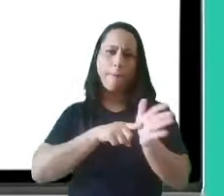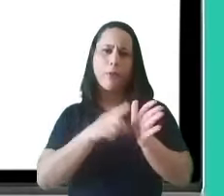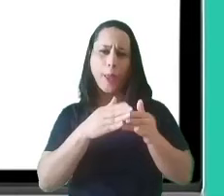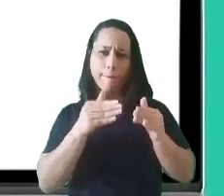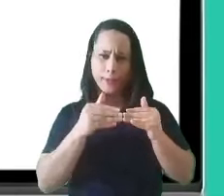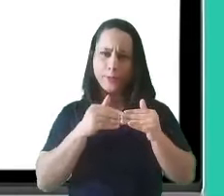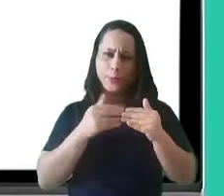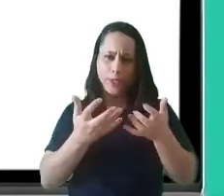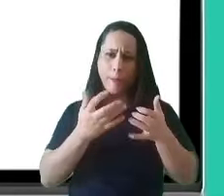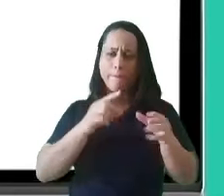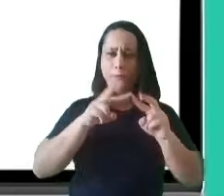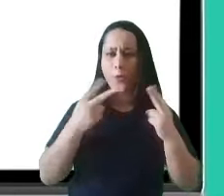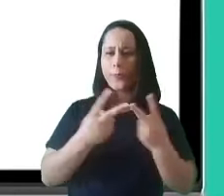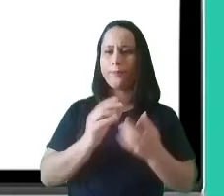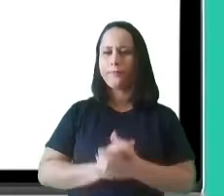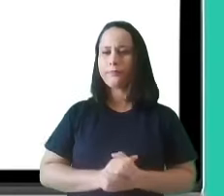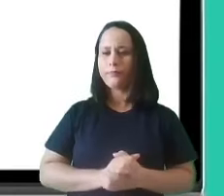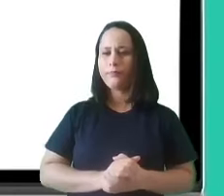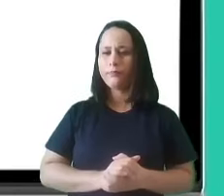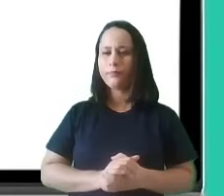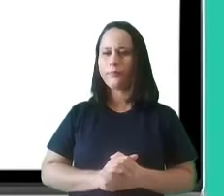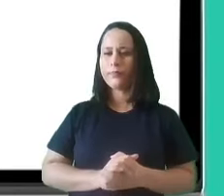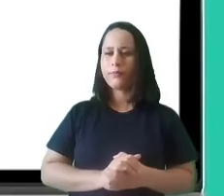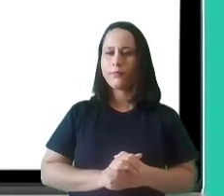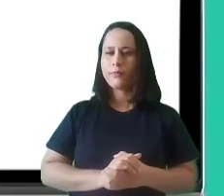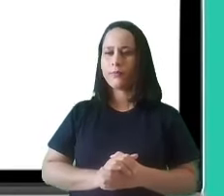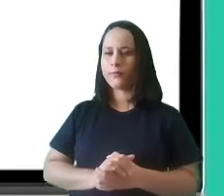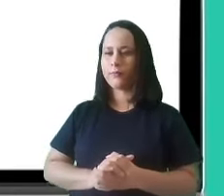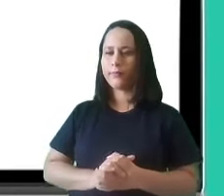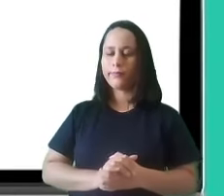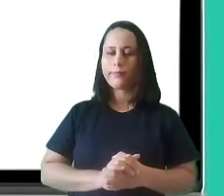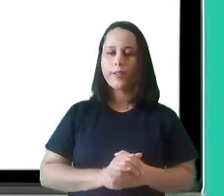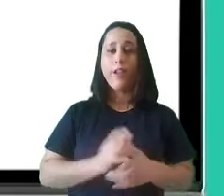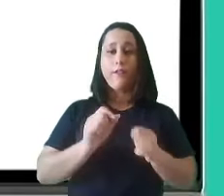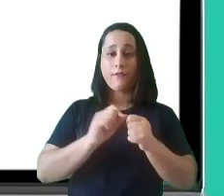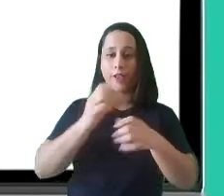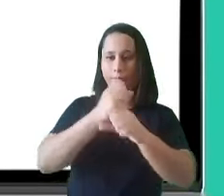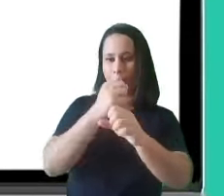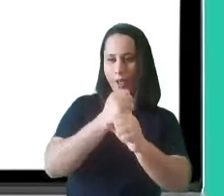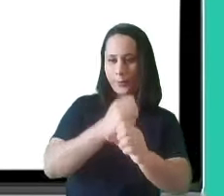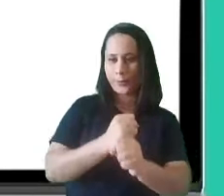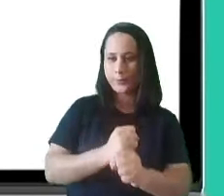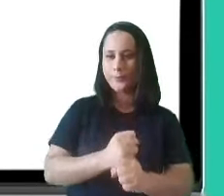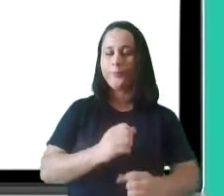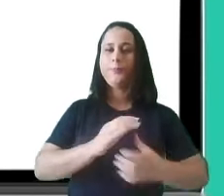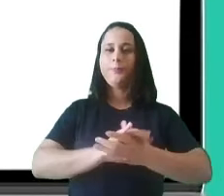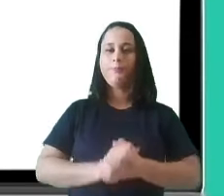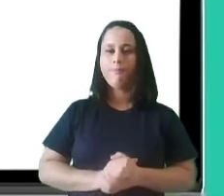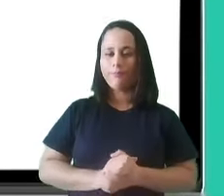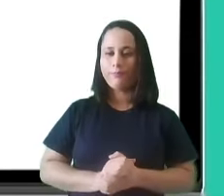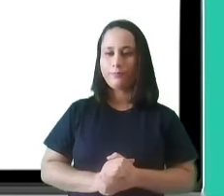Utilizaremos a seguinte fórmula para a gente encontrar o volume da solução, que é o que foi pedido.